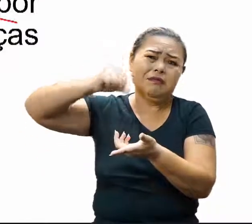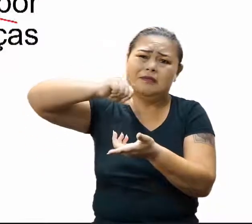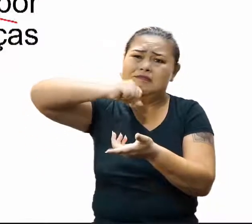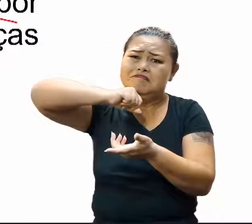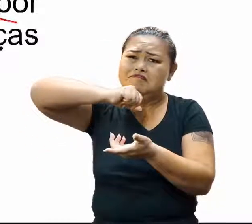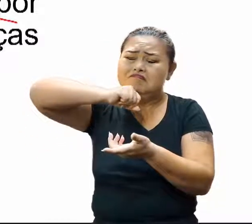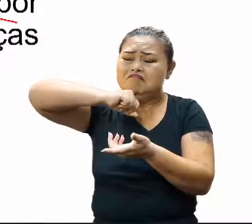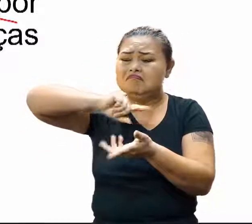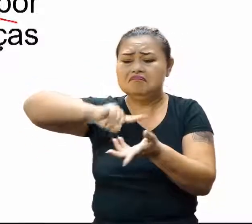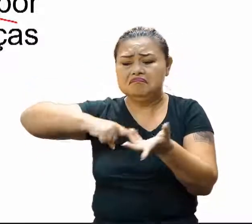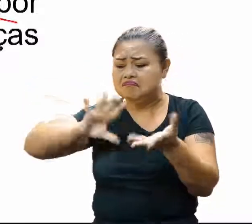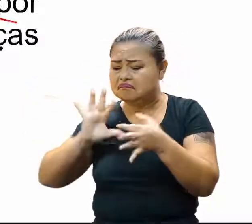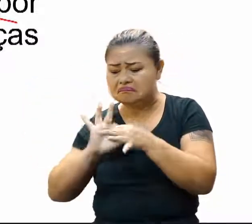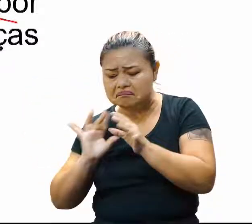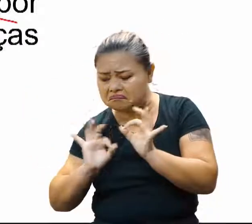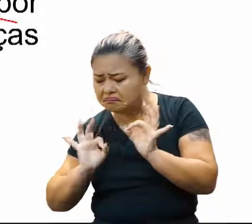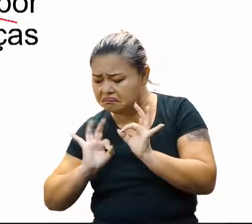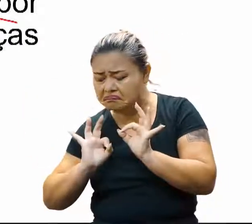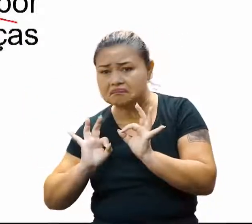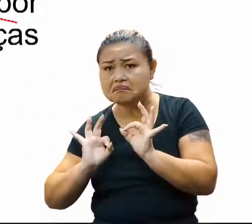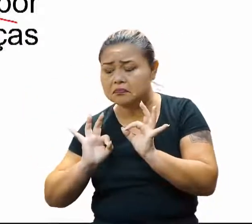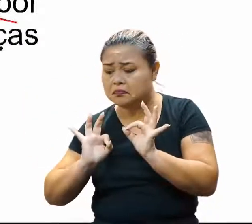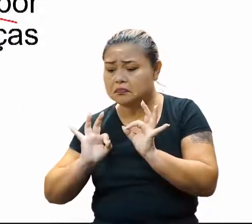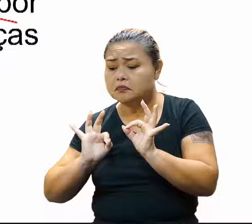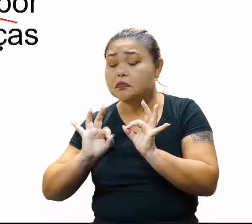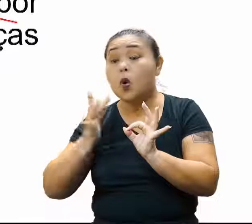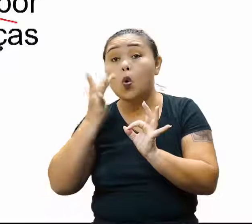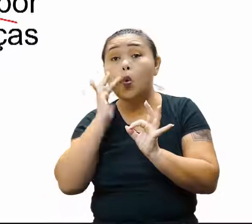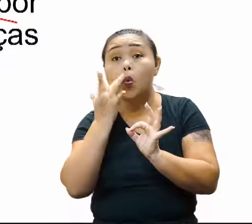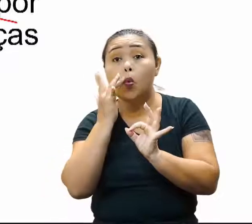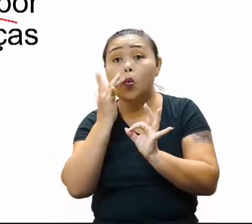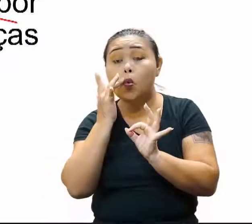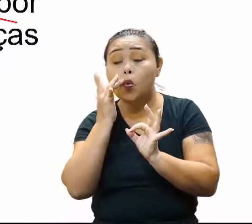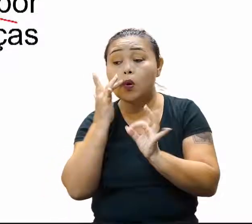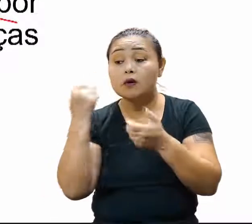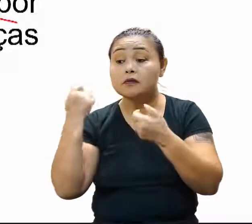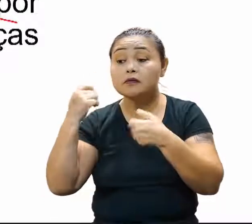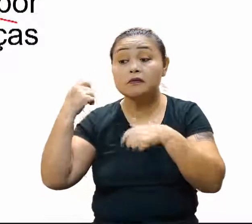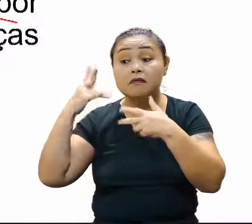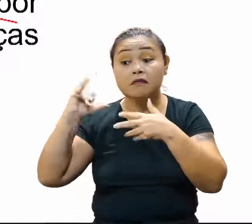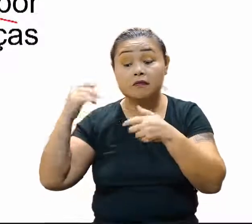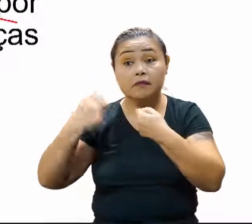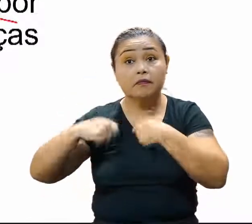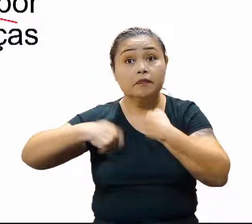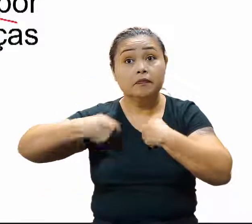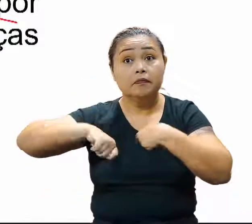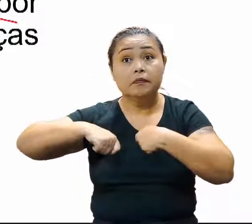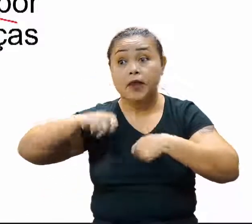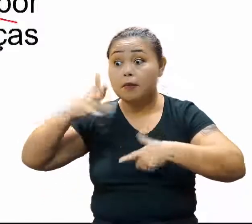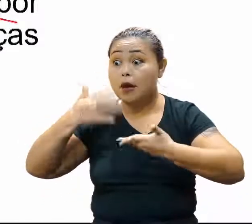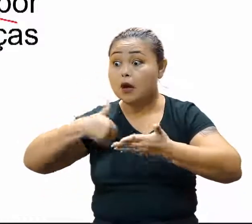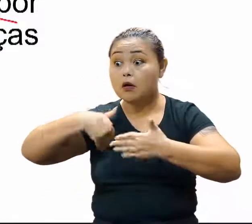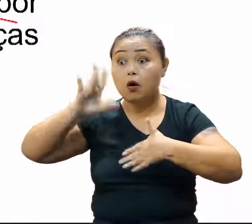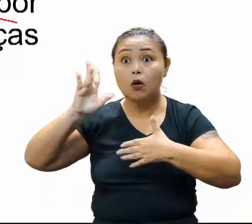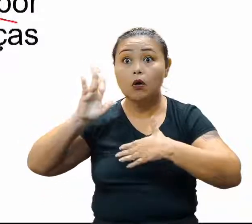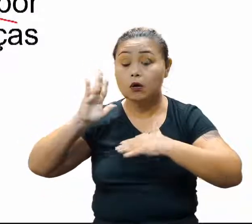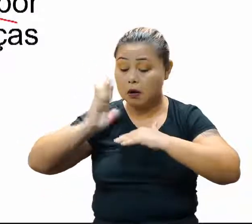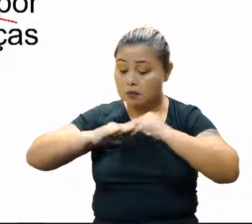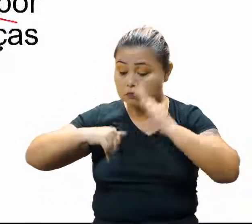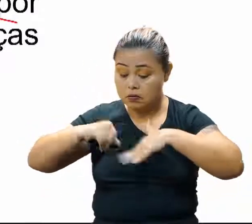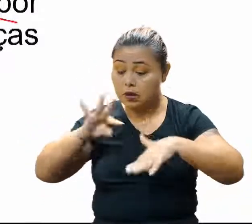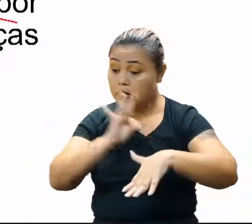fora do contexto. O ouro vai precisar de maiores técnicas para poder ser